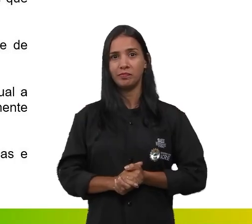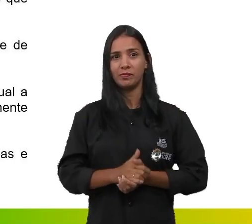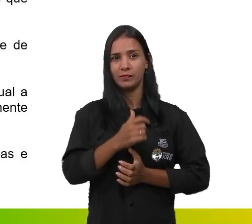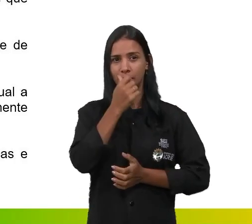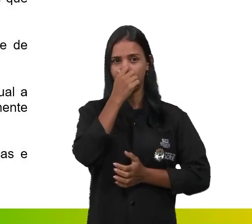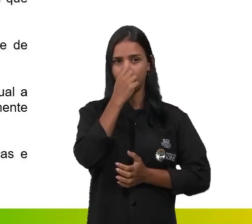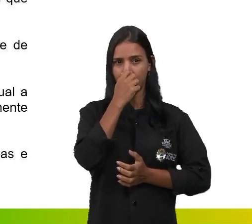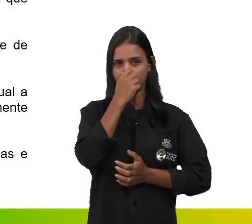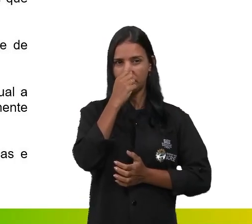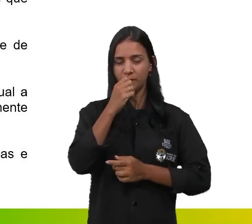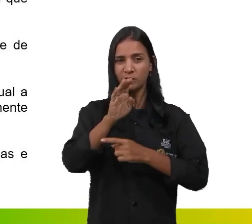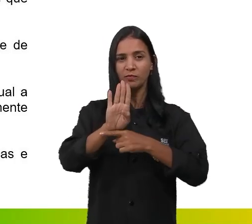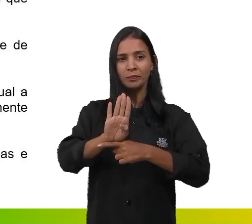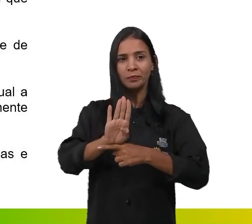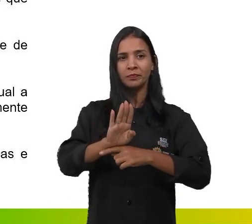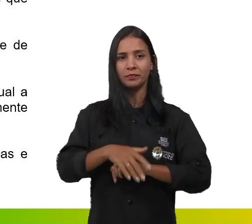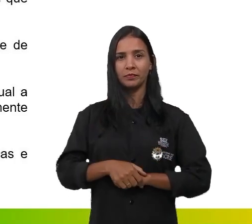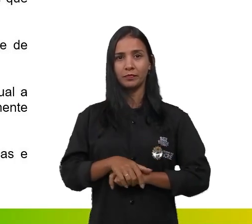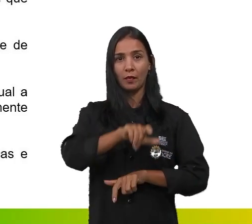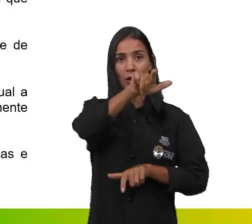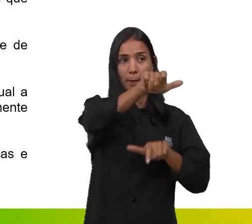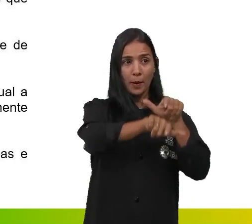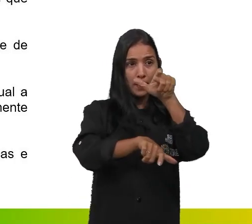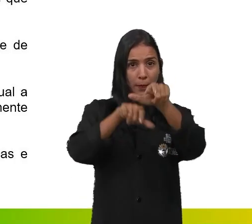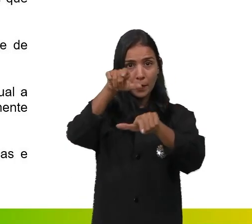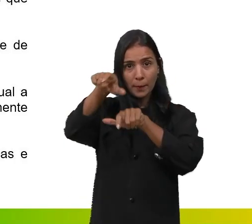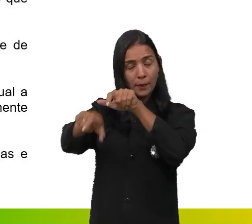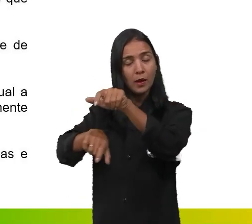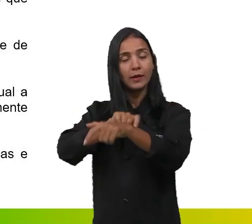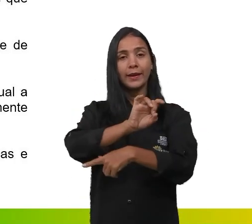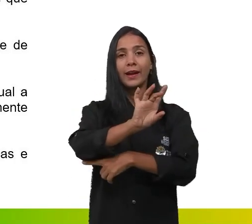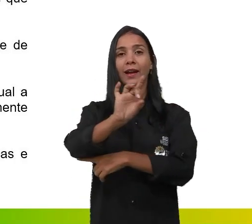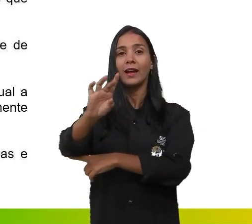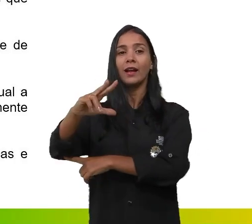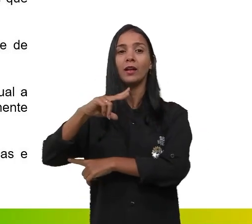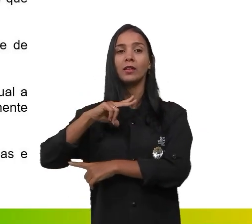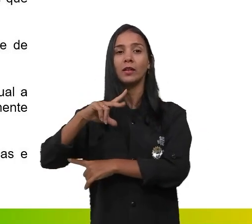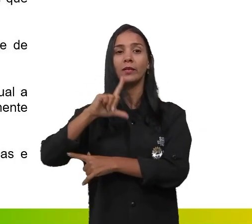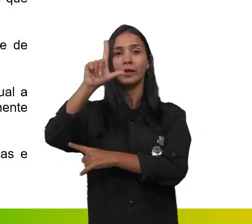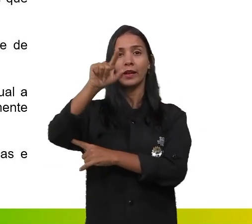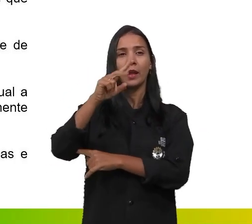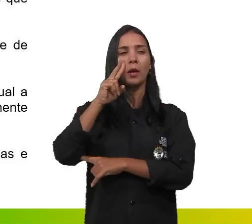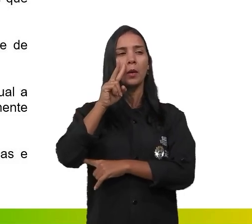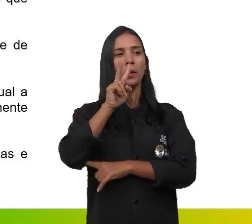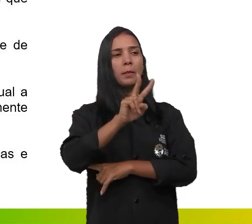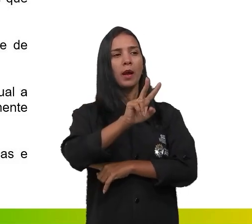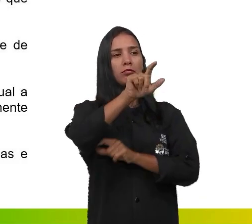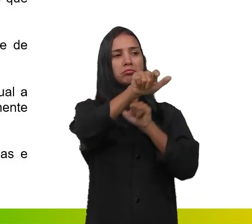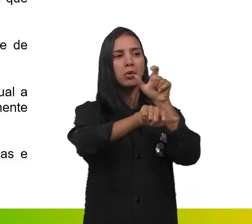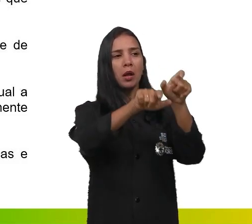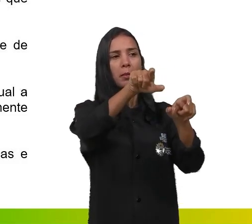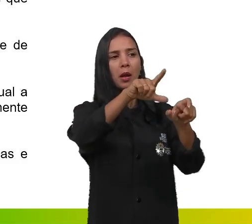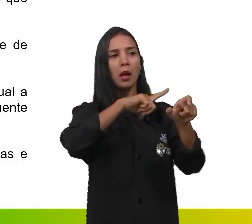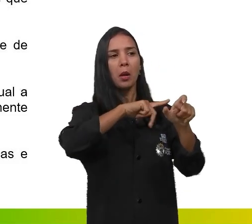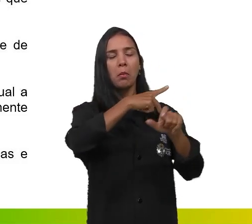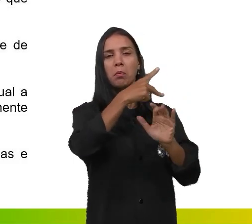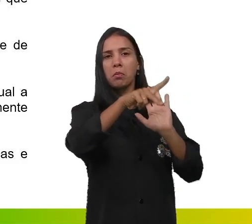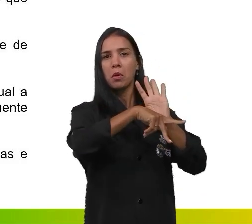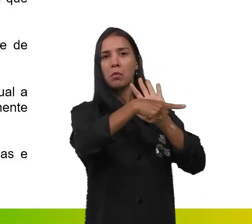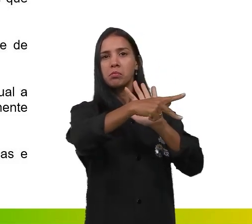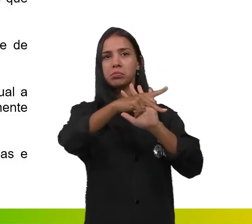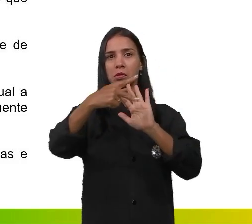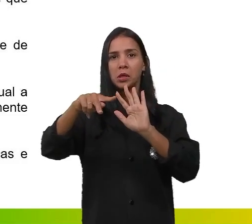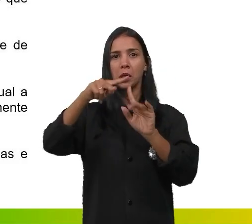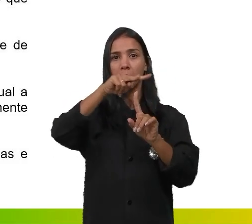Letra B. A alteridade, entendida como percepção do outro, a partir de sua própria